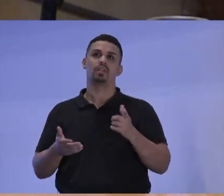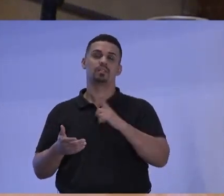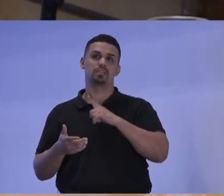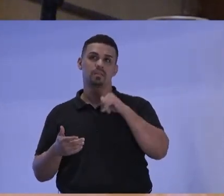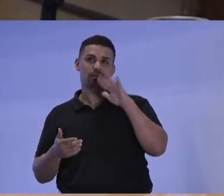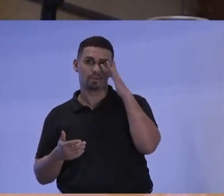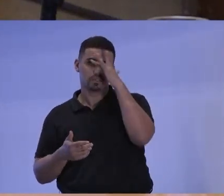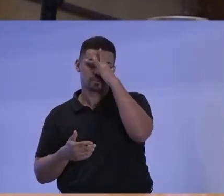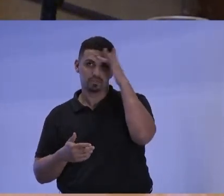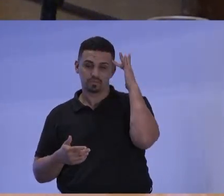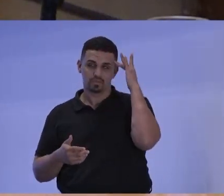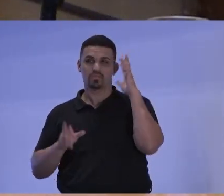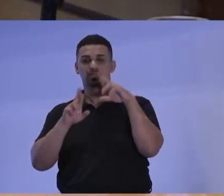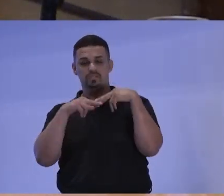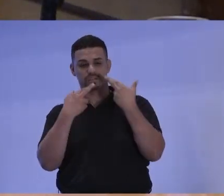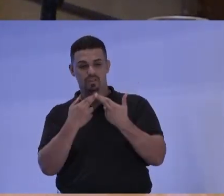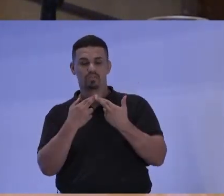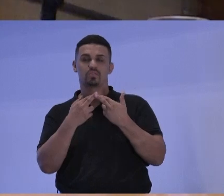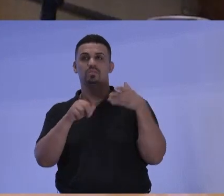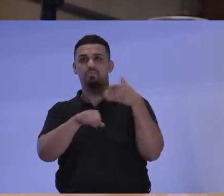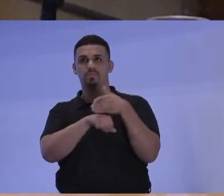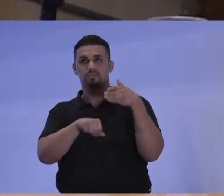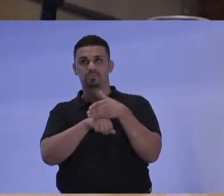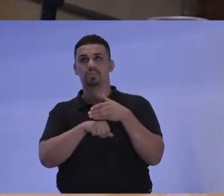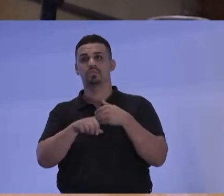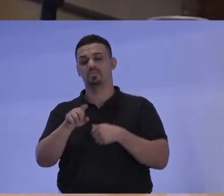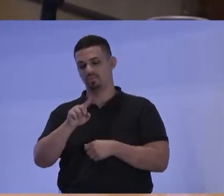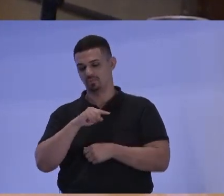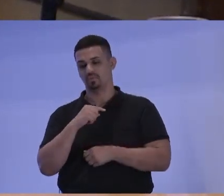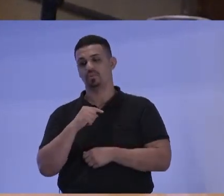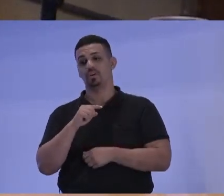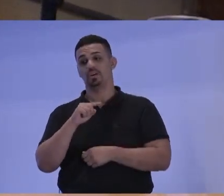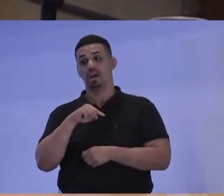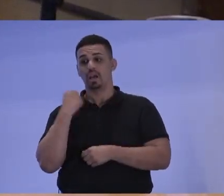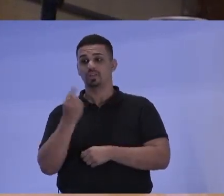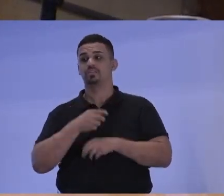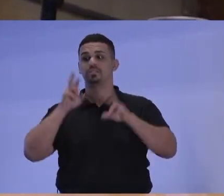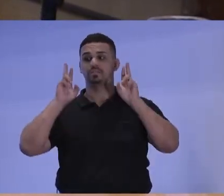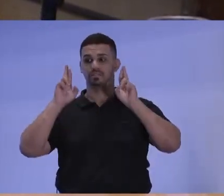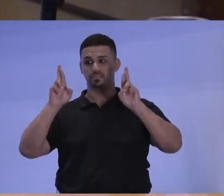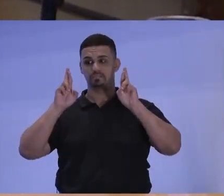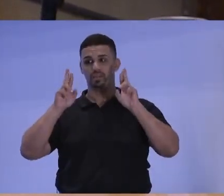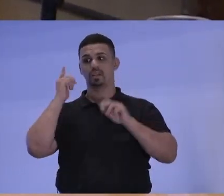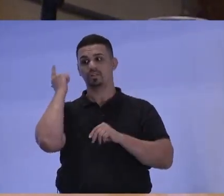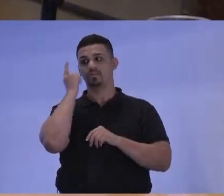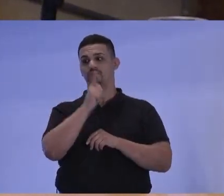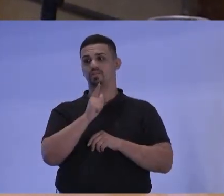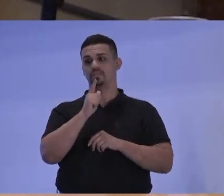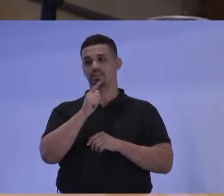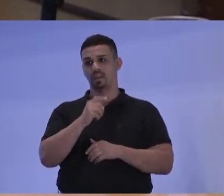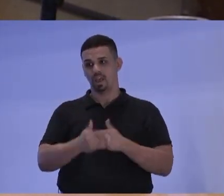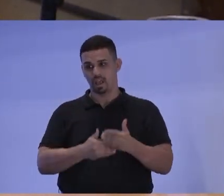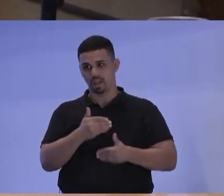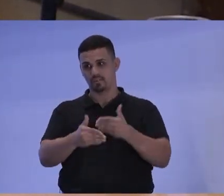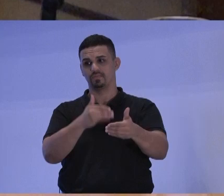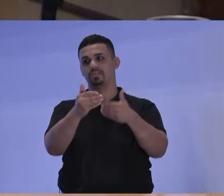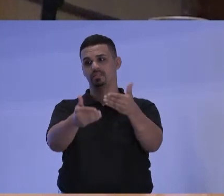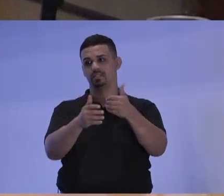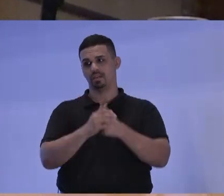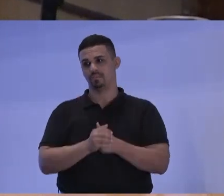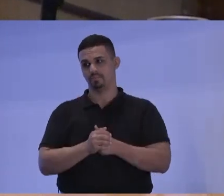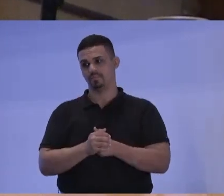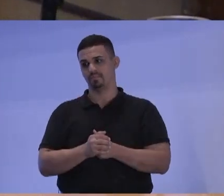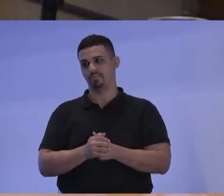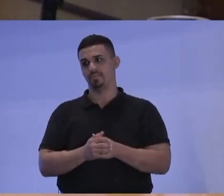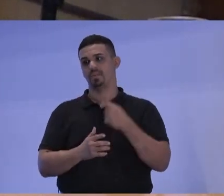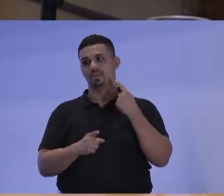pessoas nessas reuniões. A gente espera que a gente consiga levar esse uso à frente. E, a princípio, essa verba